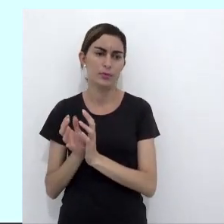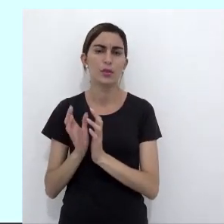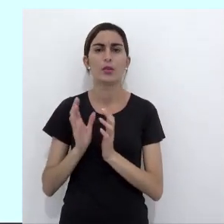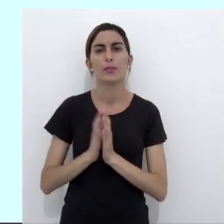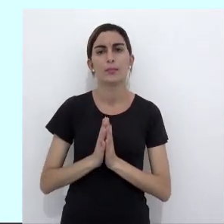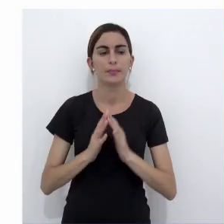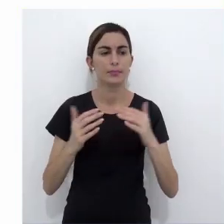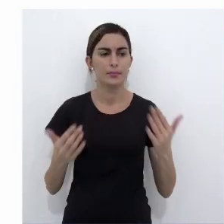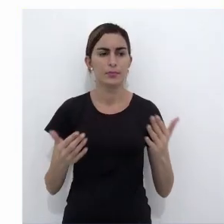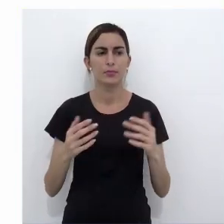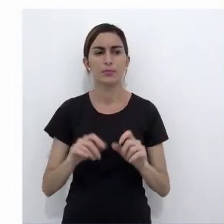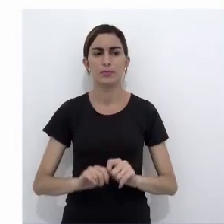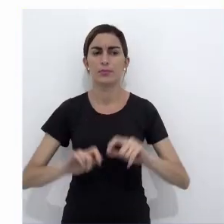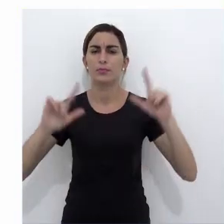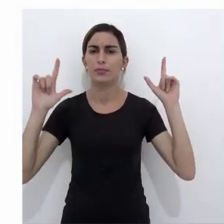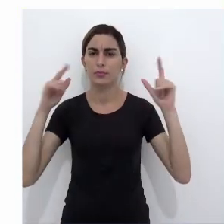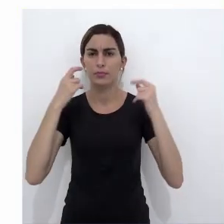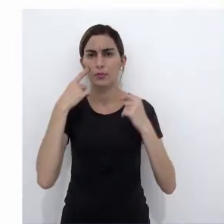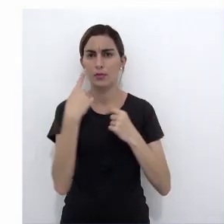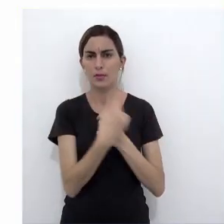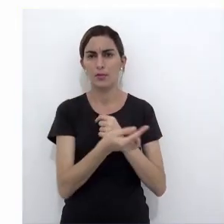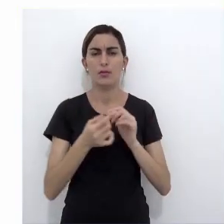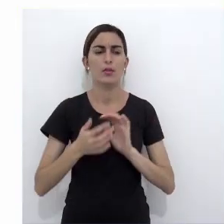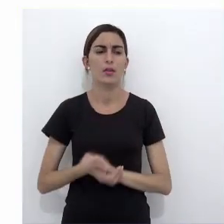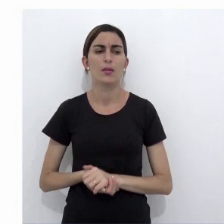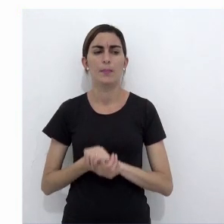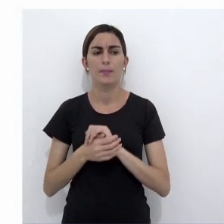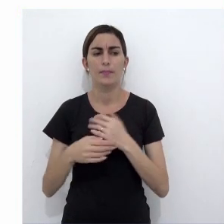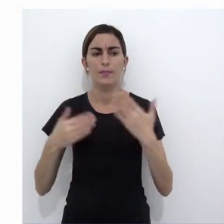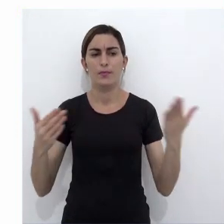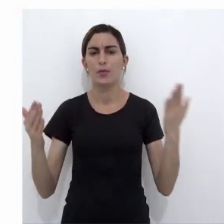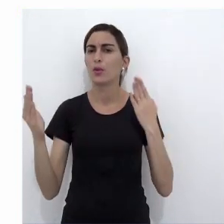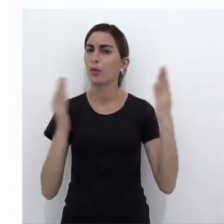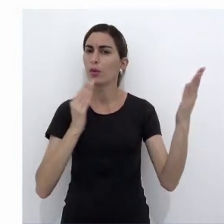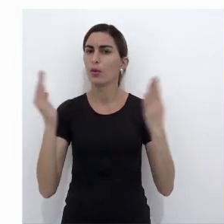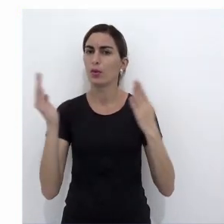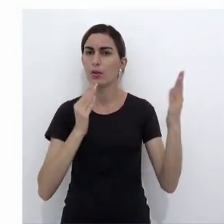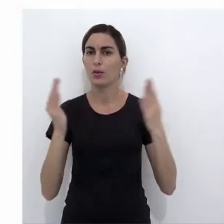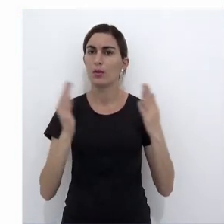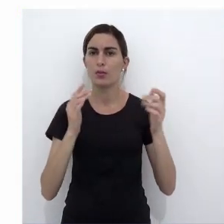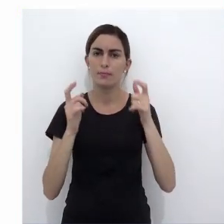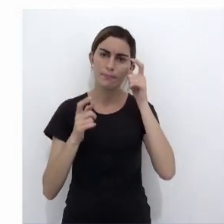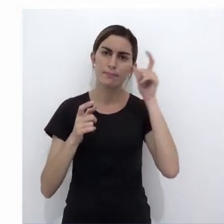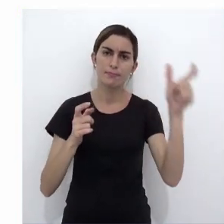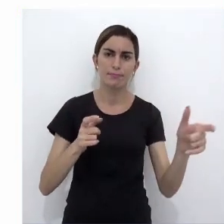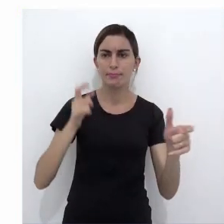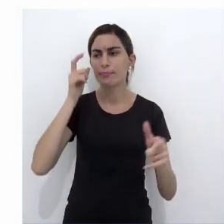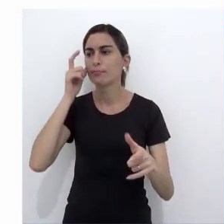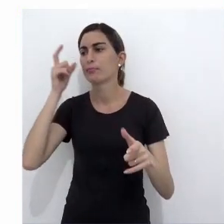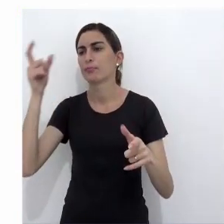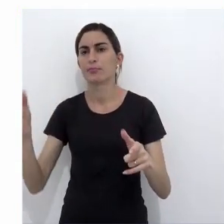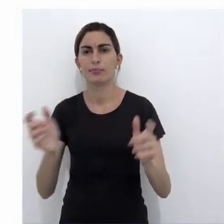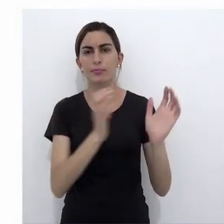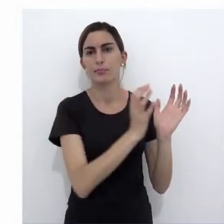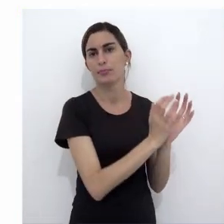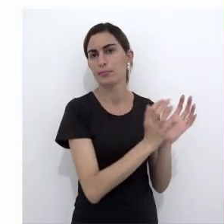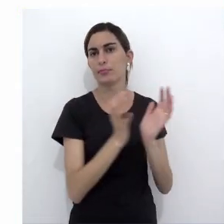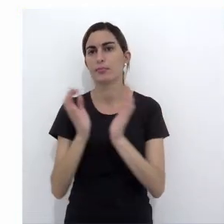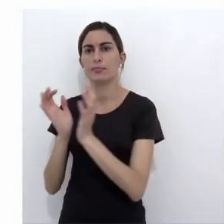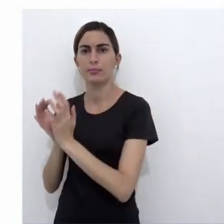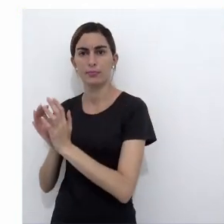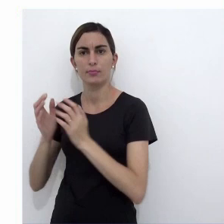o Partido dos Conservadores. Na tela vocês podem observar a comparação do interesse dos liberais e